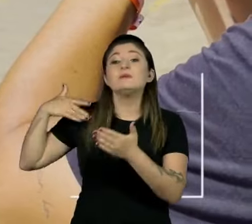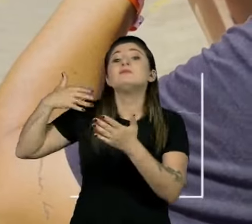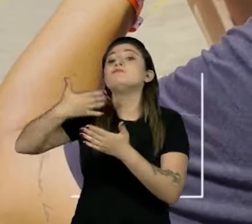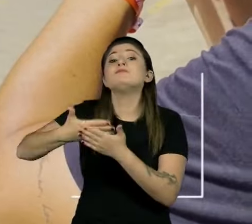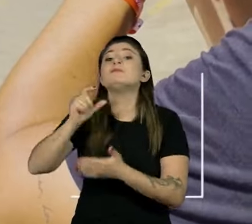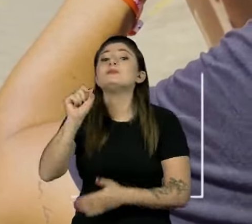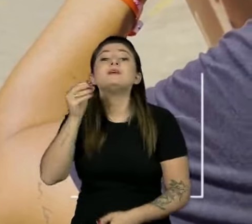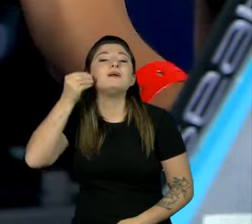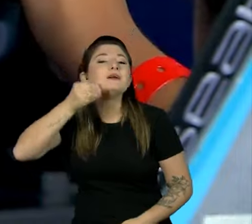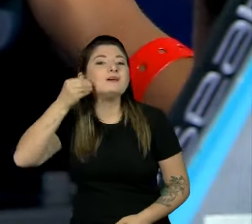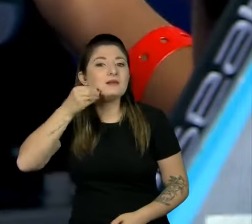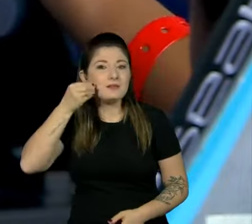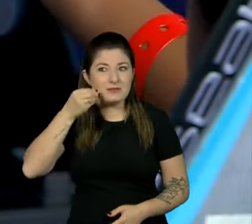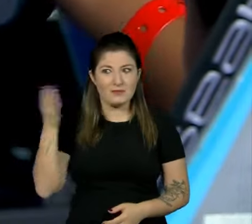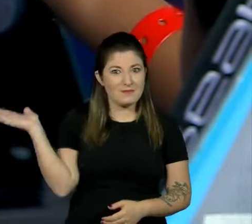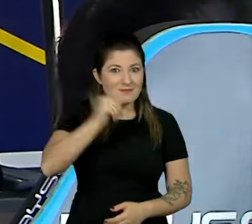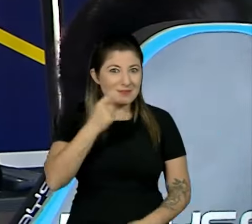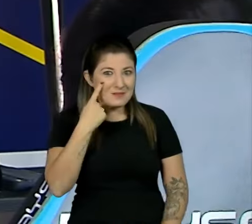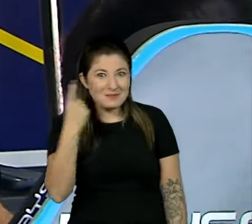pilotando. Estão prontos?